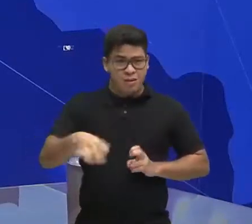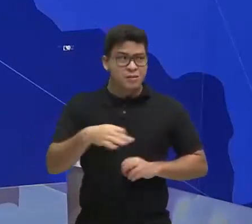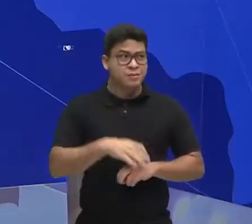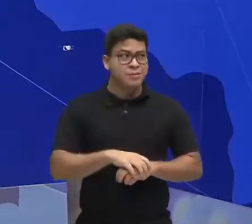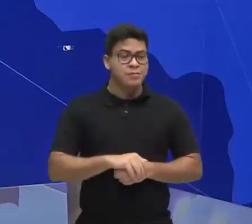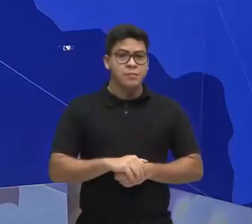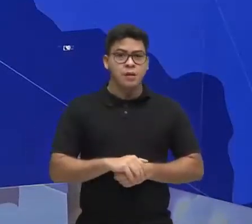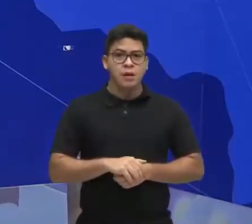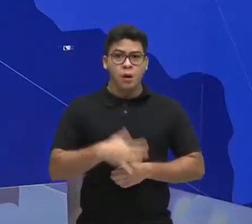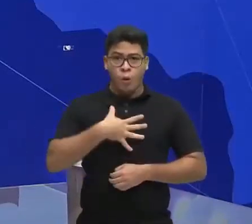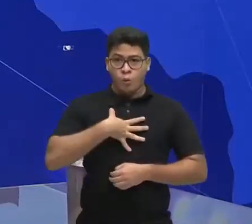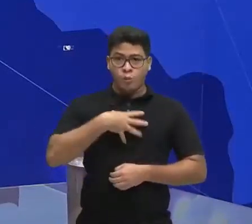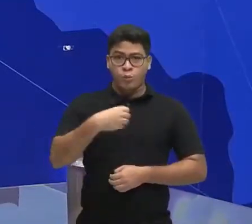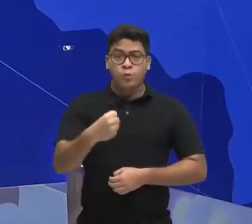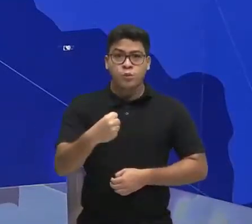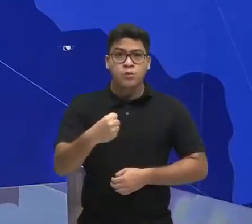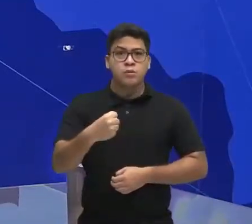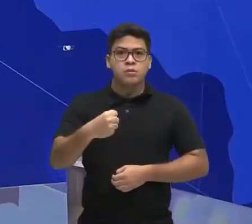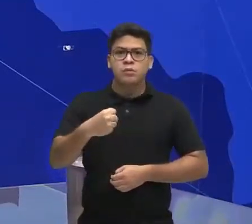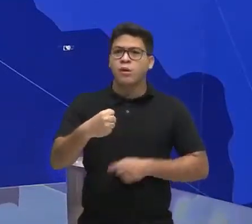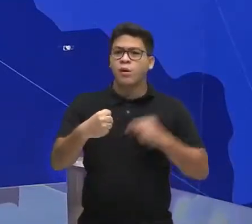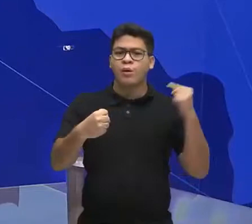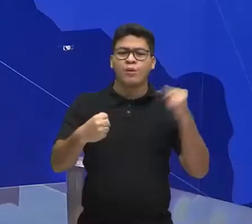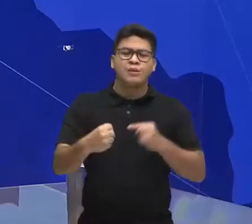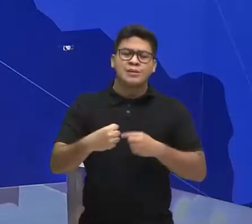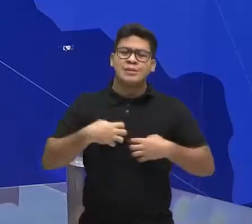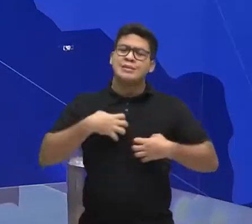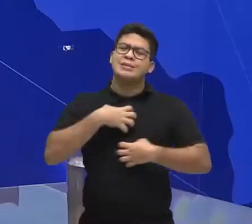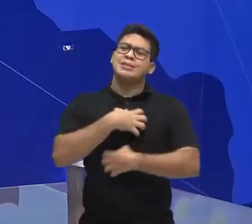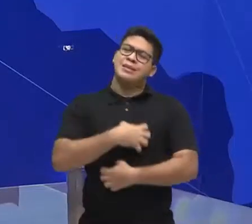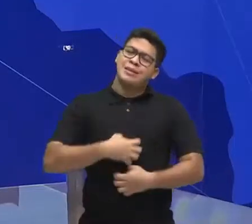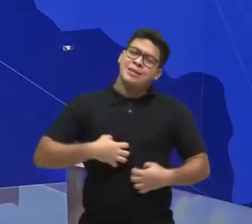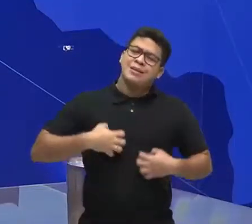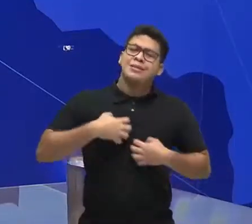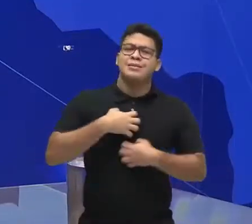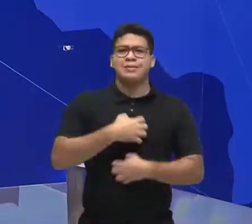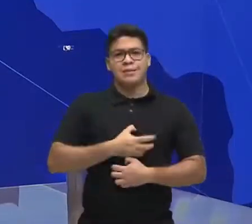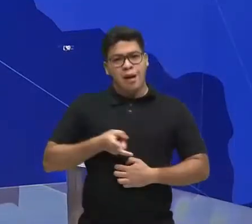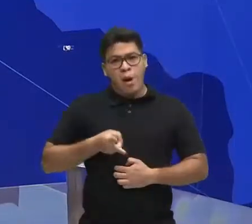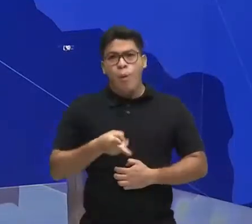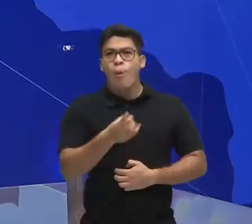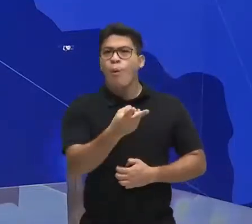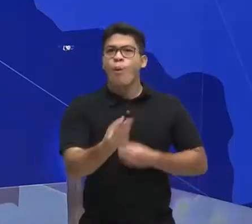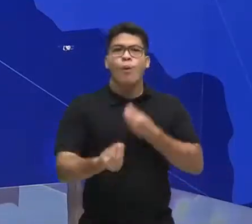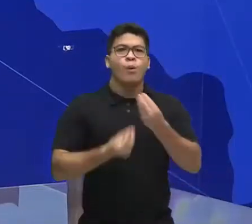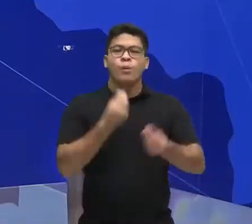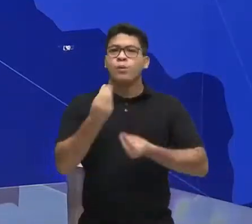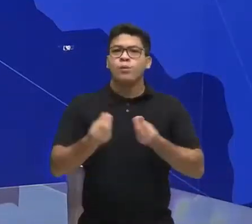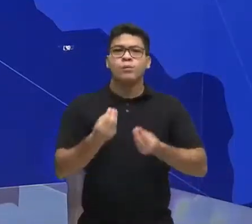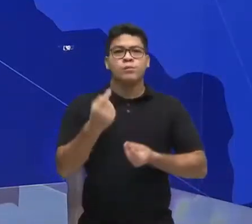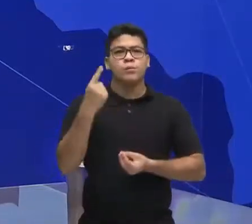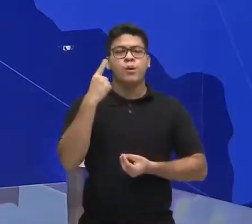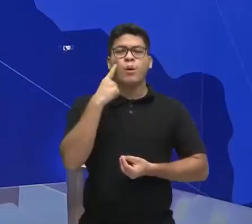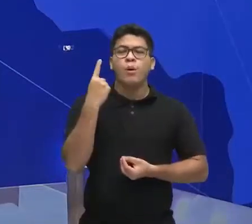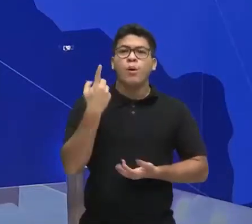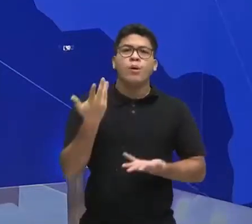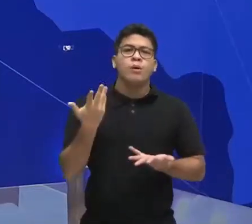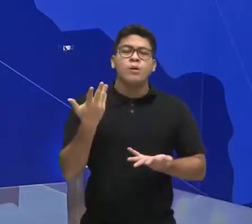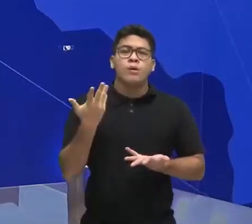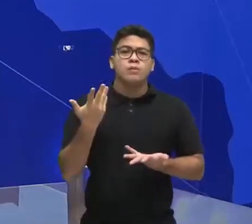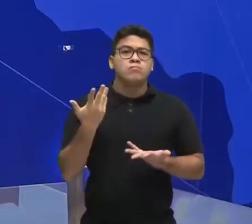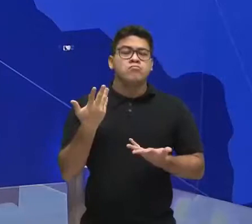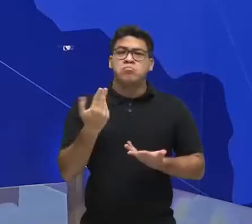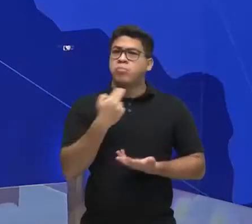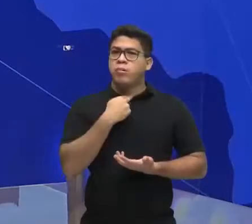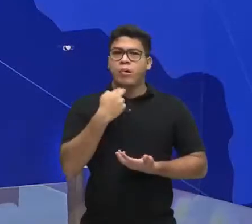suicídio é alguém que estava em sofrimento intenso, gigante, a ponto de escolher isso como algo que fosse solução,